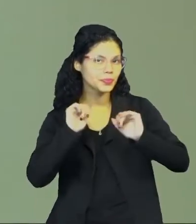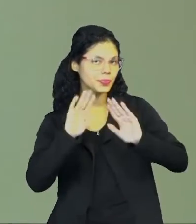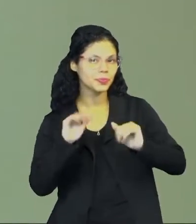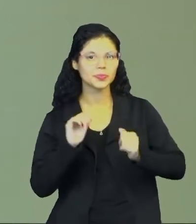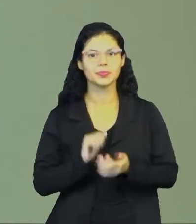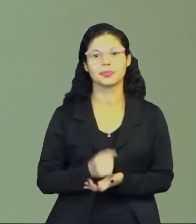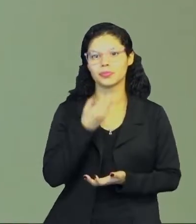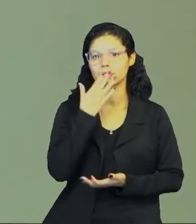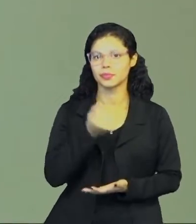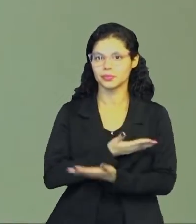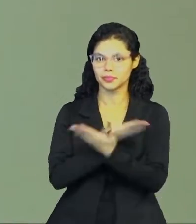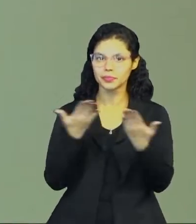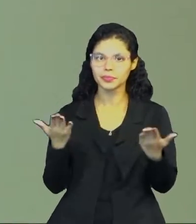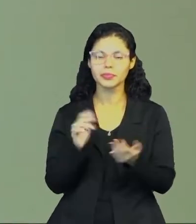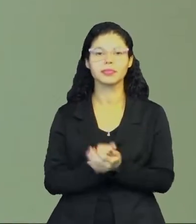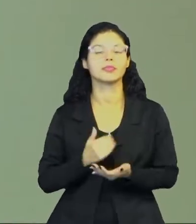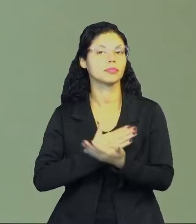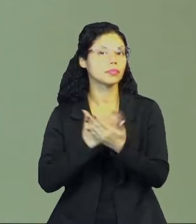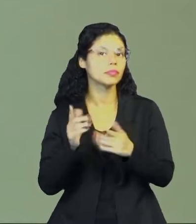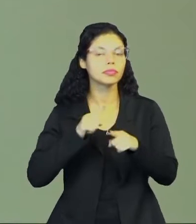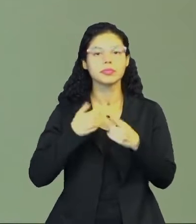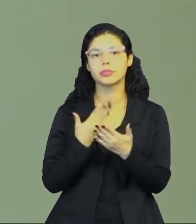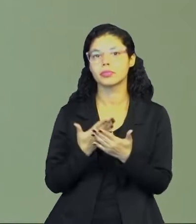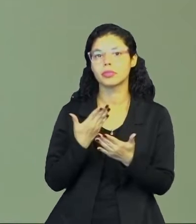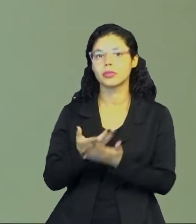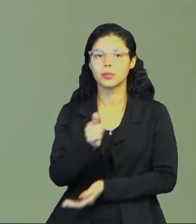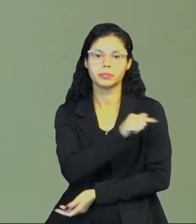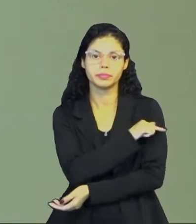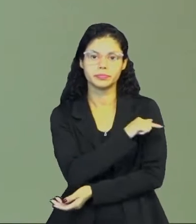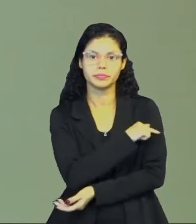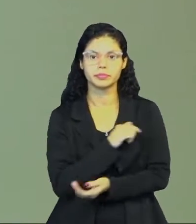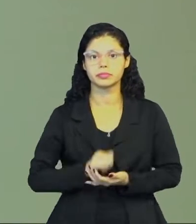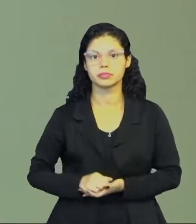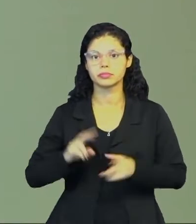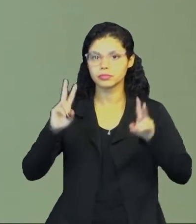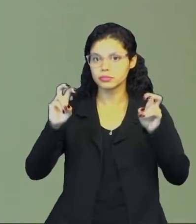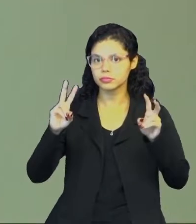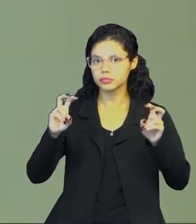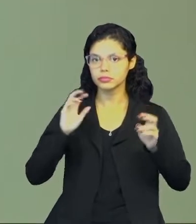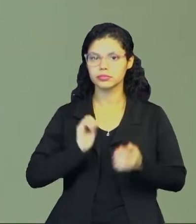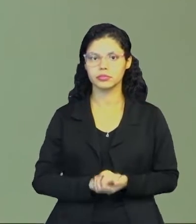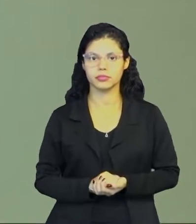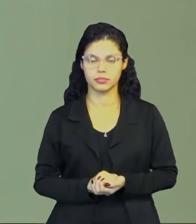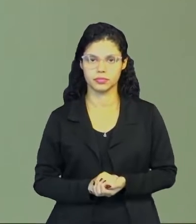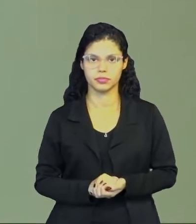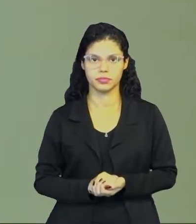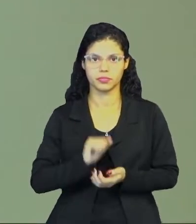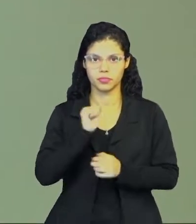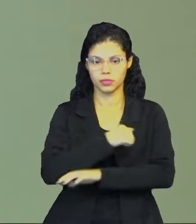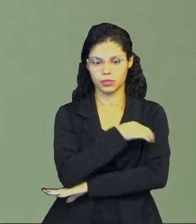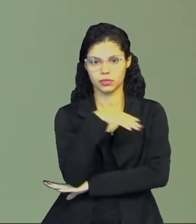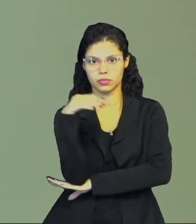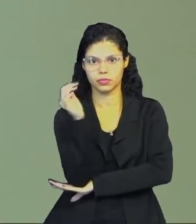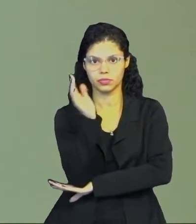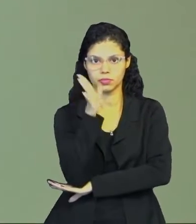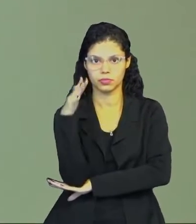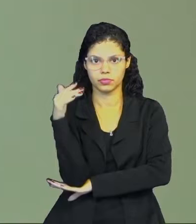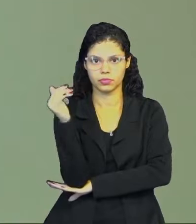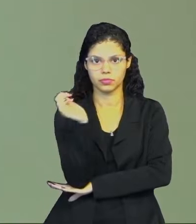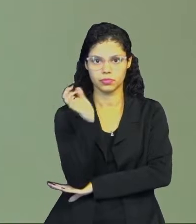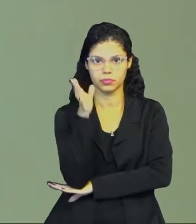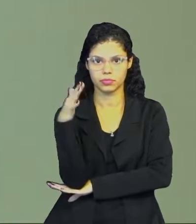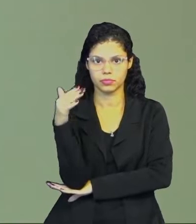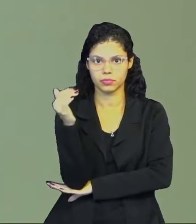Olá pessoal, tudo bem? Vamos iniciar nossa aula do 7º ano, que tem como seguinte tema: Algas e protozoários, a